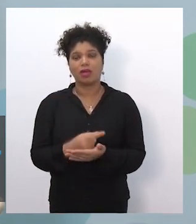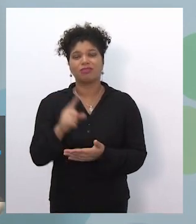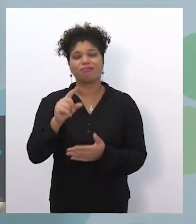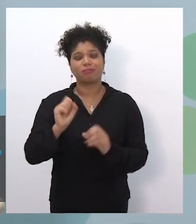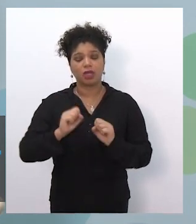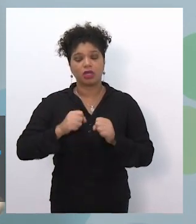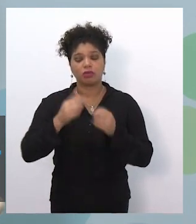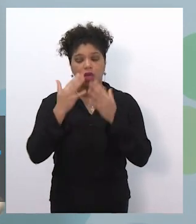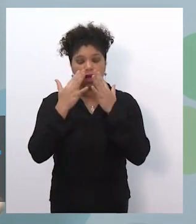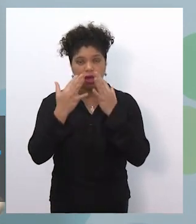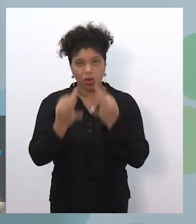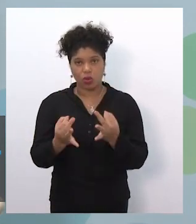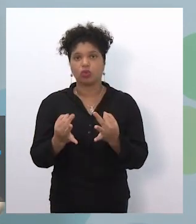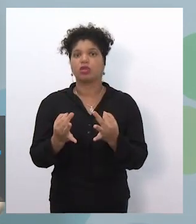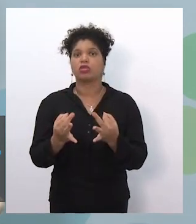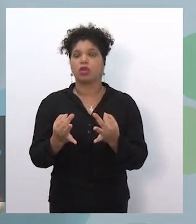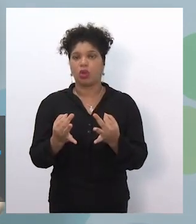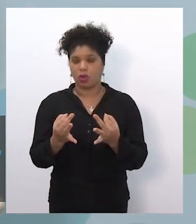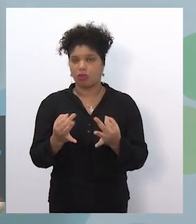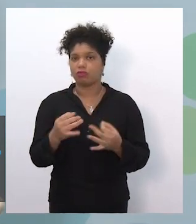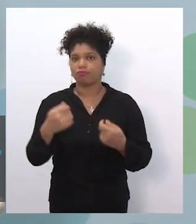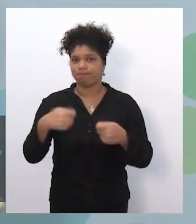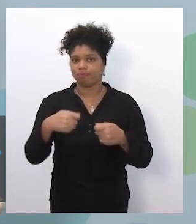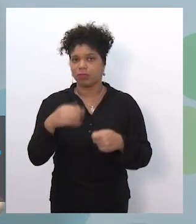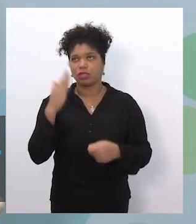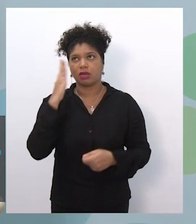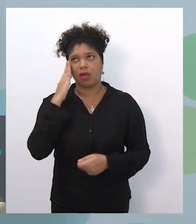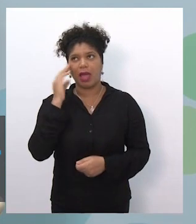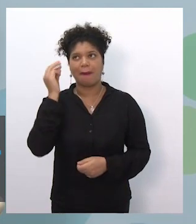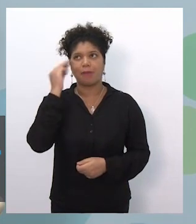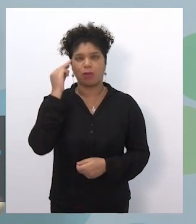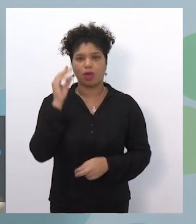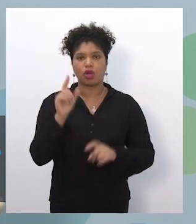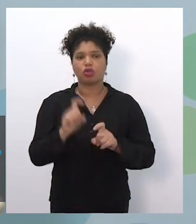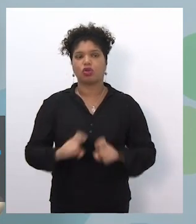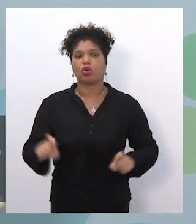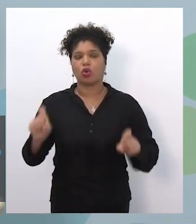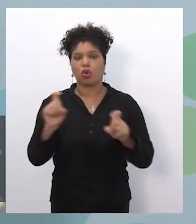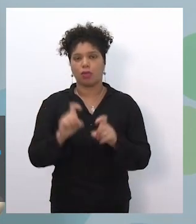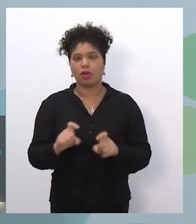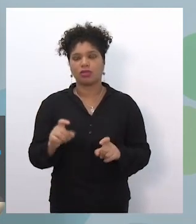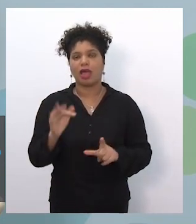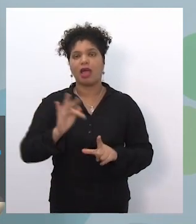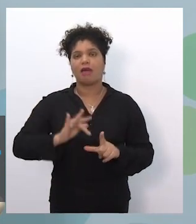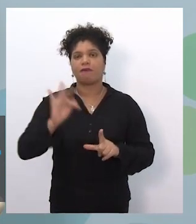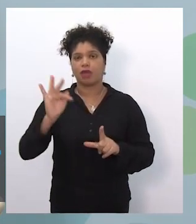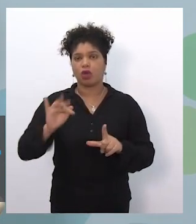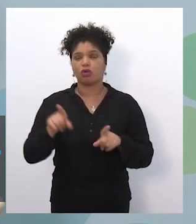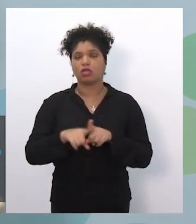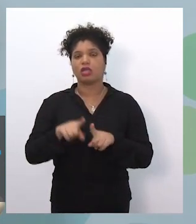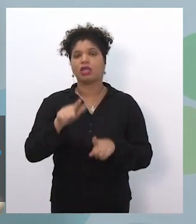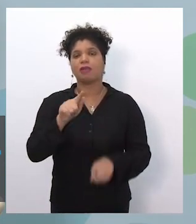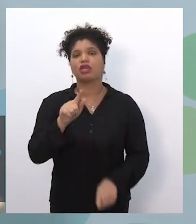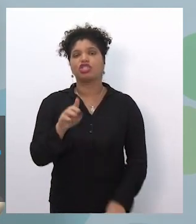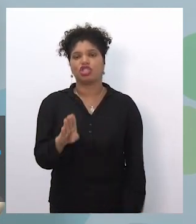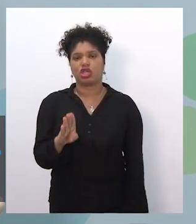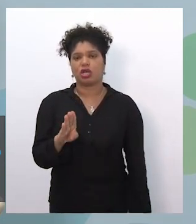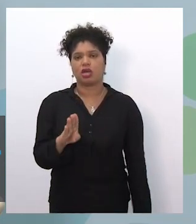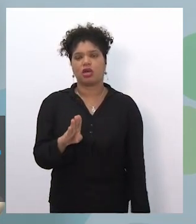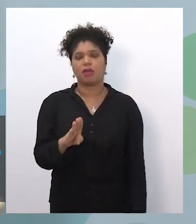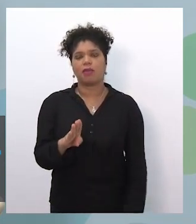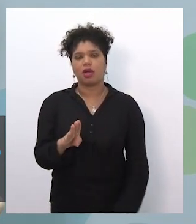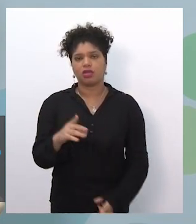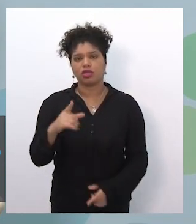se atentar nesses pontos, né, na memória. A frequência e a quantidade de giga que ela tem.